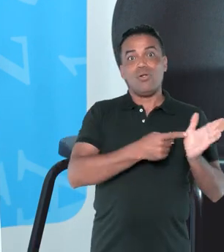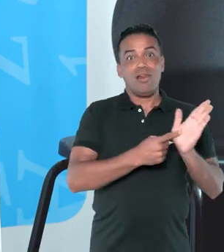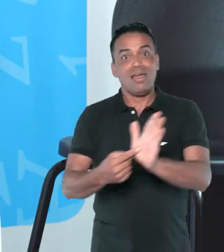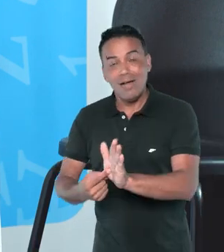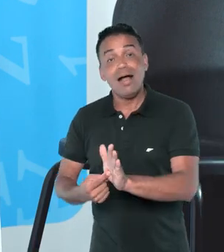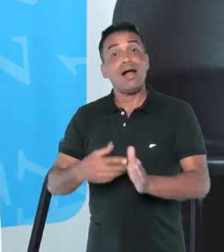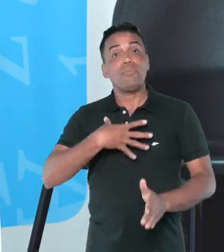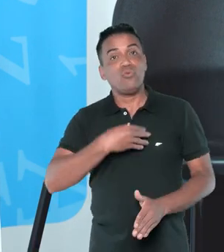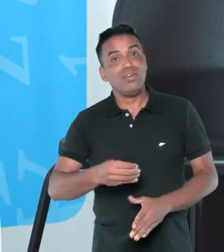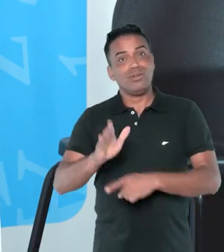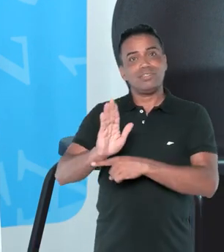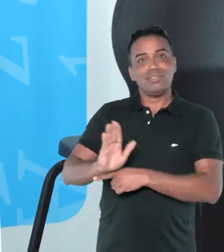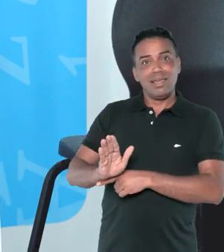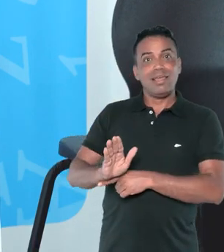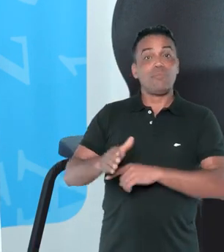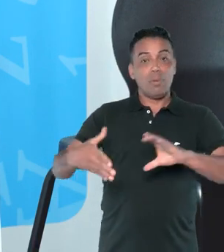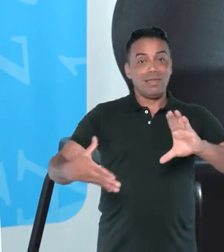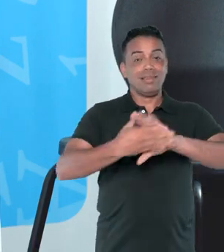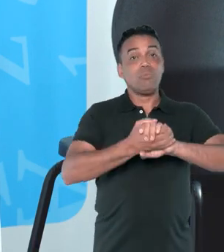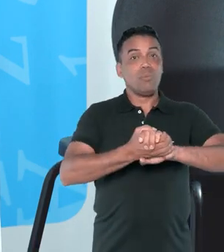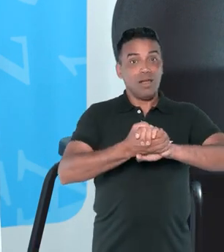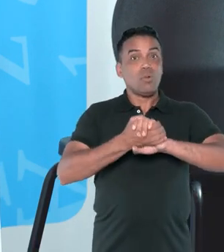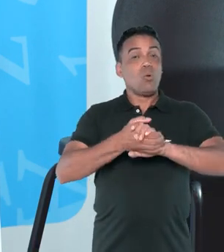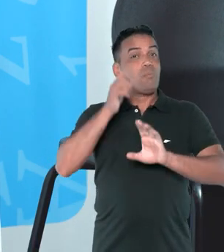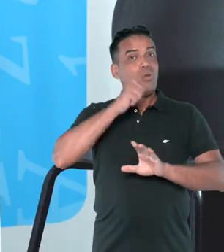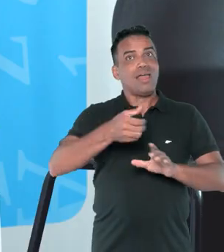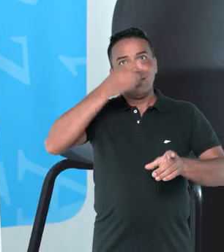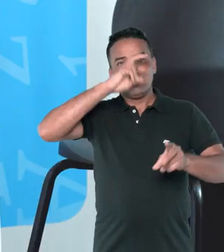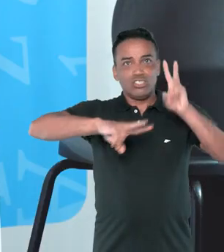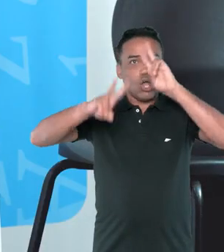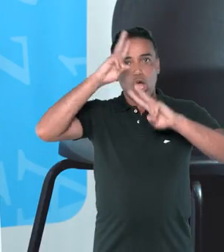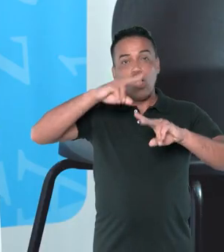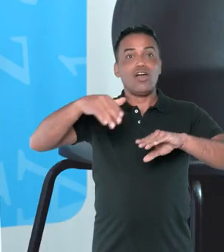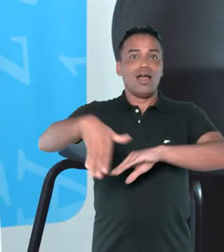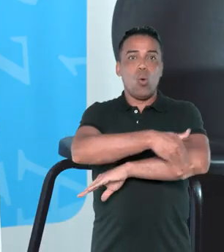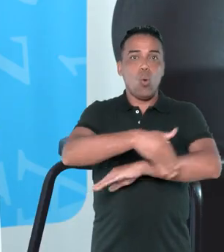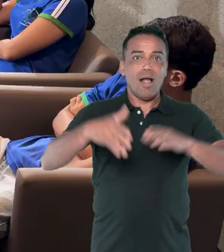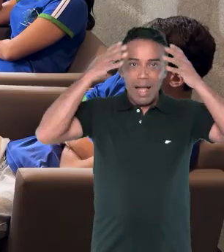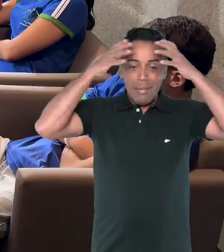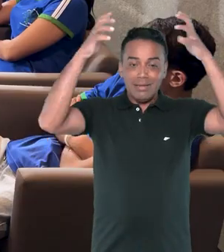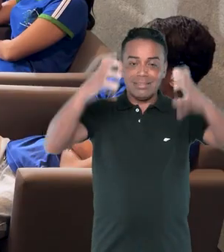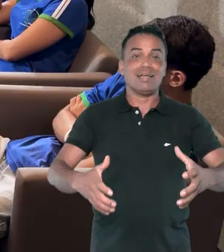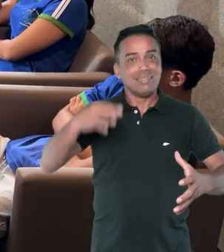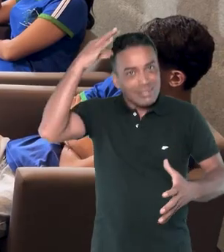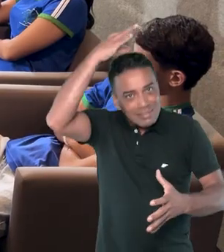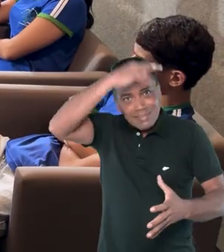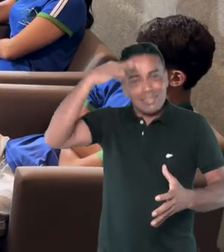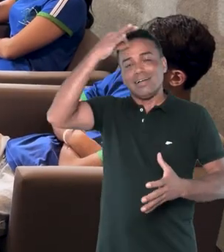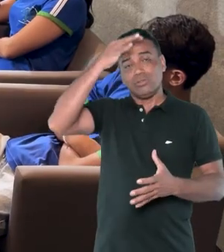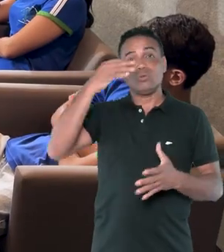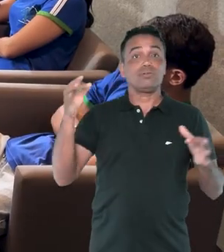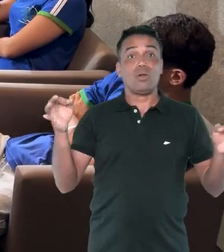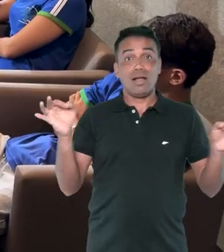levar para o meu filho para o cinema, e eu quero dizer para ele que eu apertei a mão da mulher que inventou essa história doida de uma cabeça no meio da rua. Aí terminou, eu